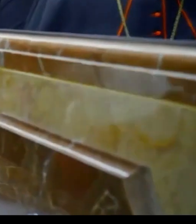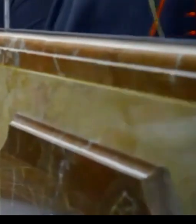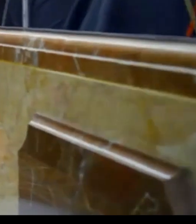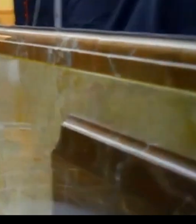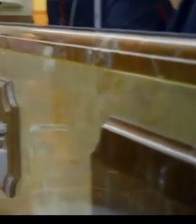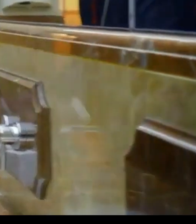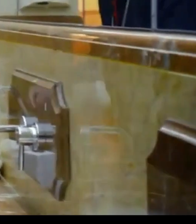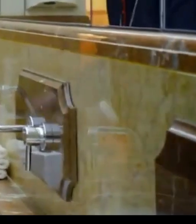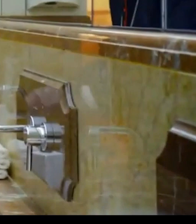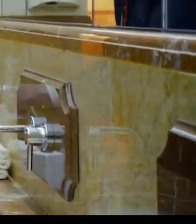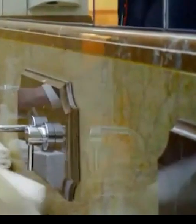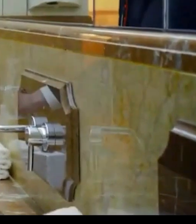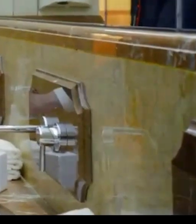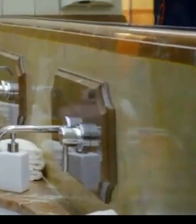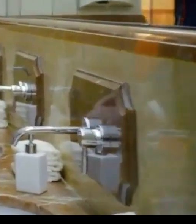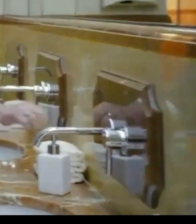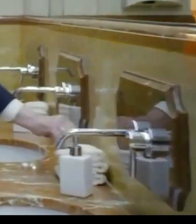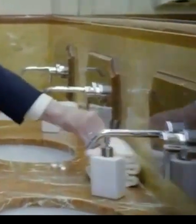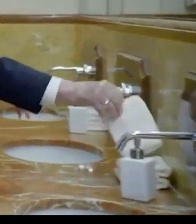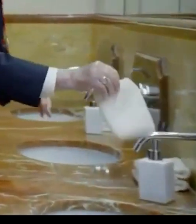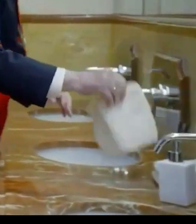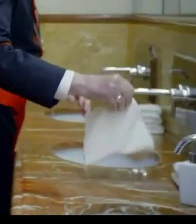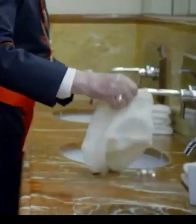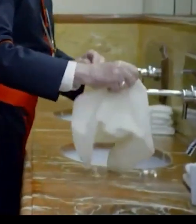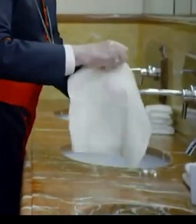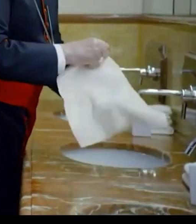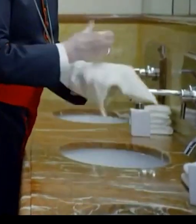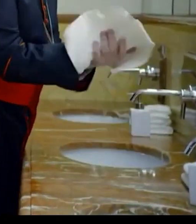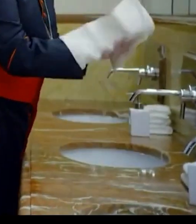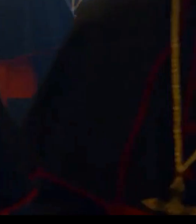that's good. ABBA.